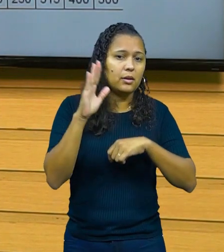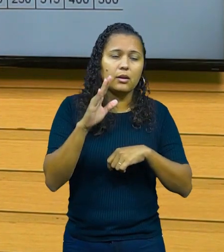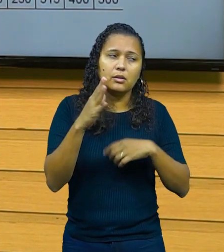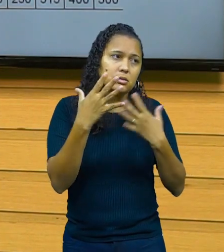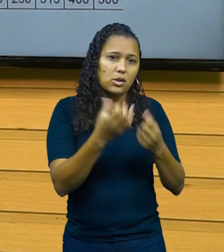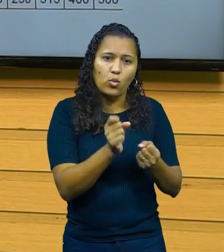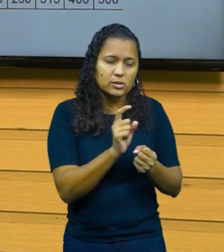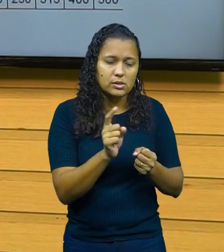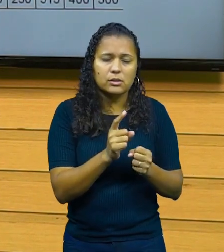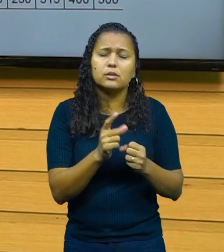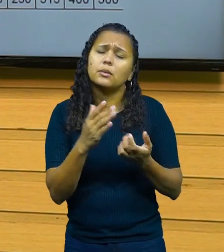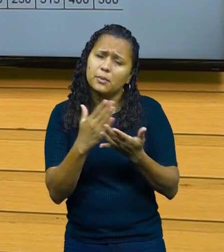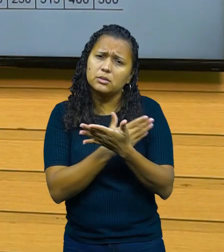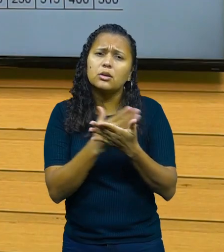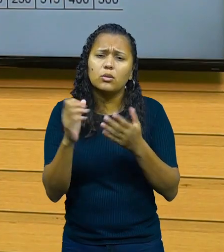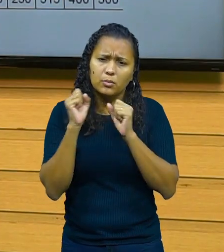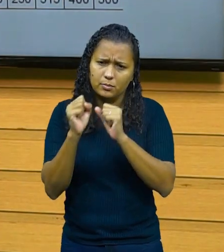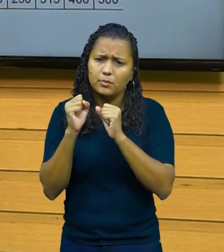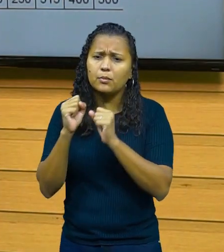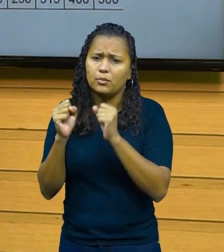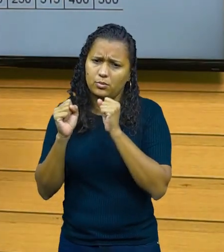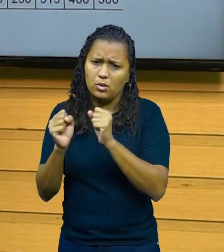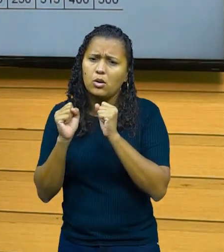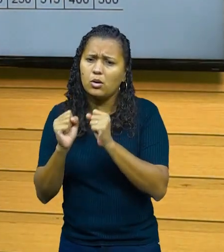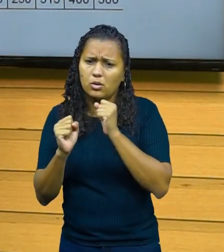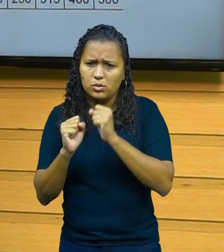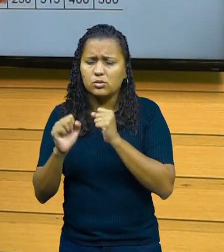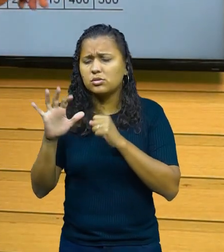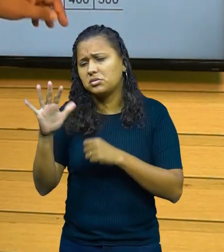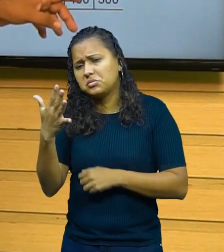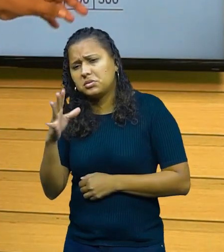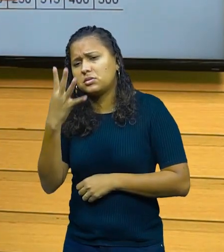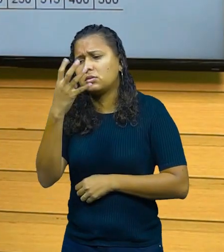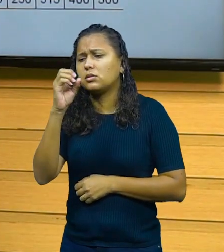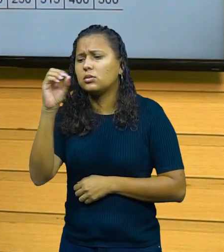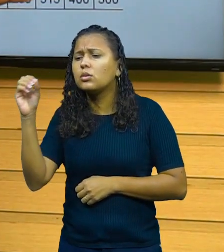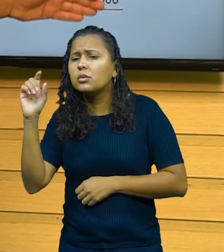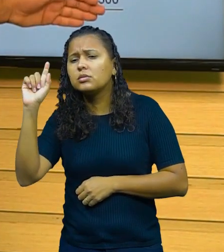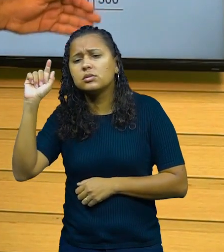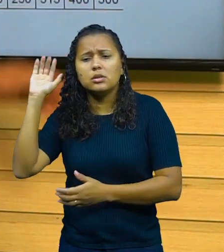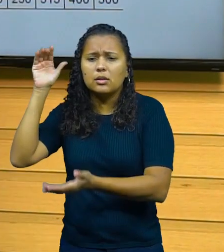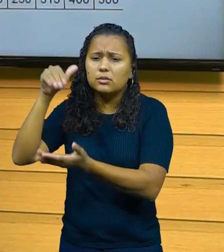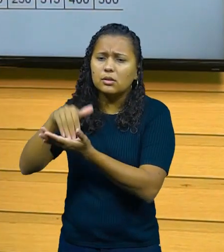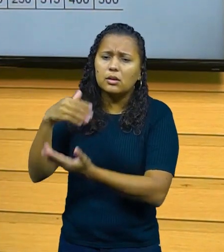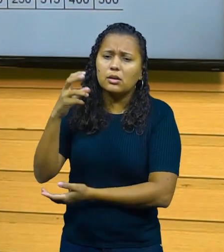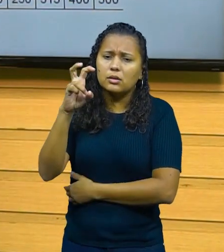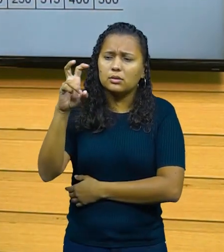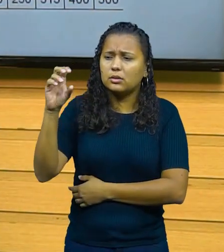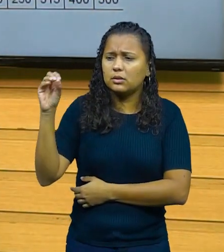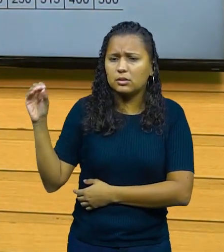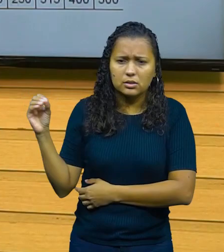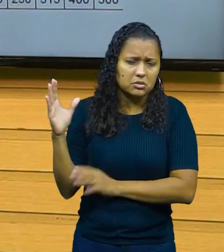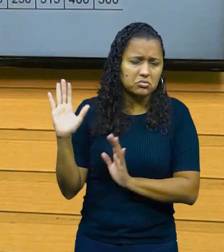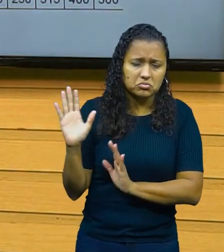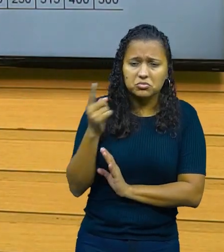milímetros, mas tem peças que podem sim admitir dimensões de 400 até 500 milímetros. Vai depender muito